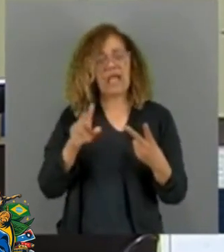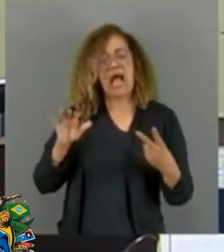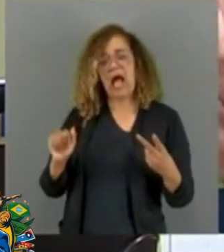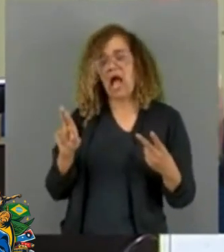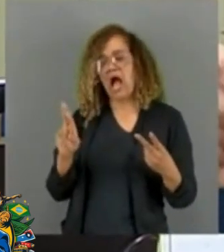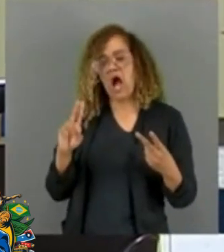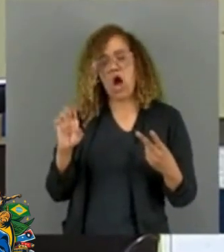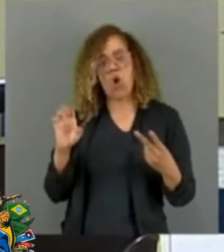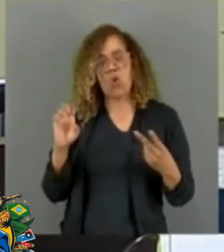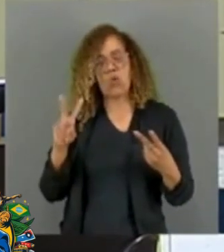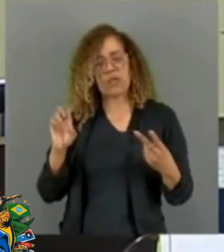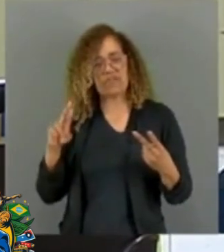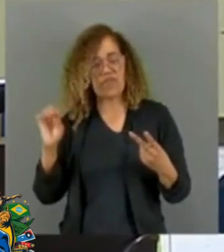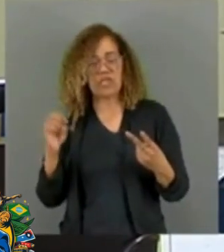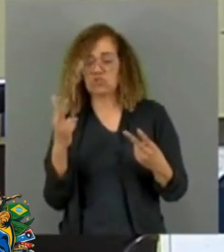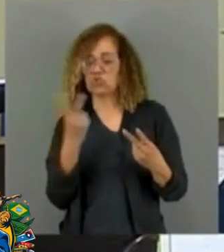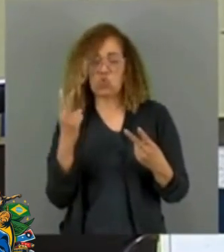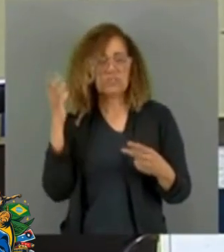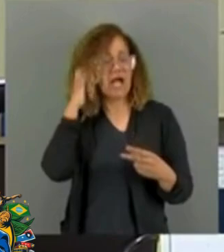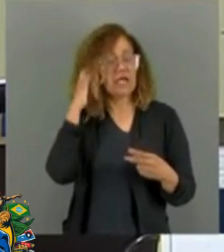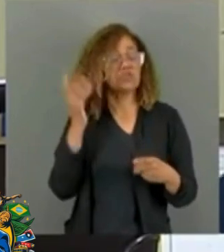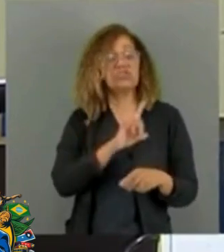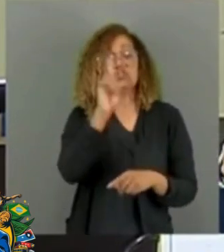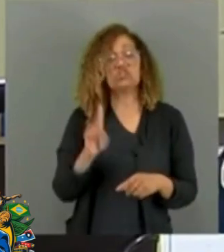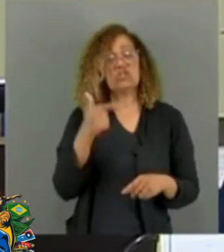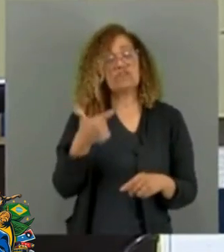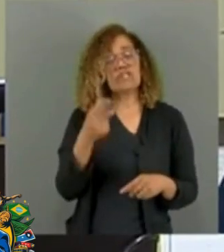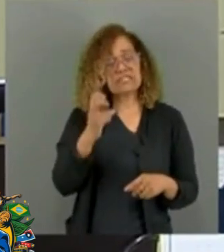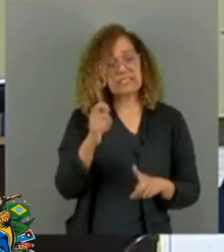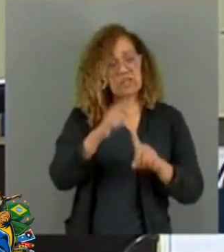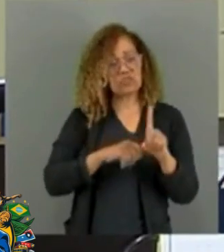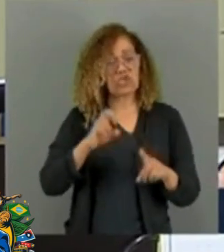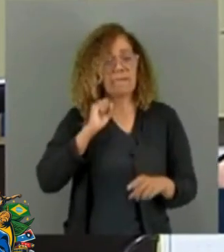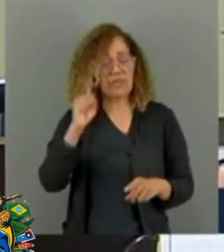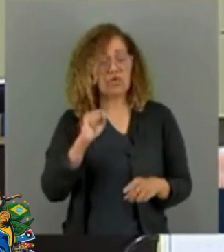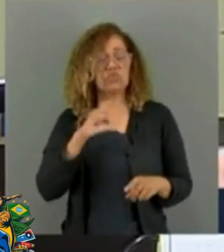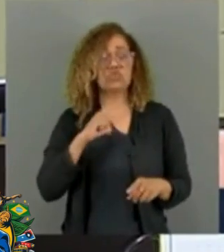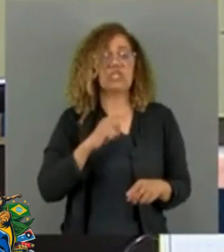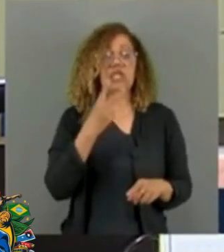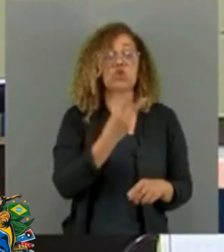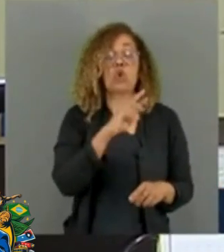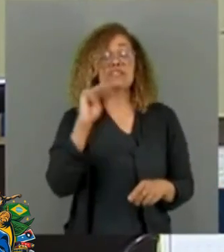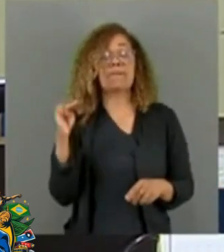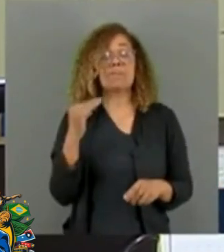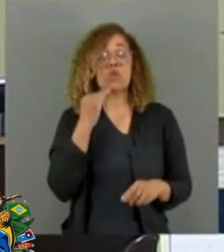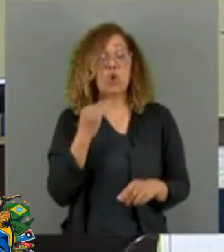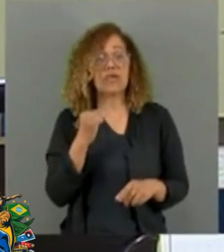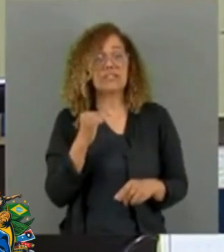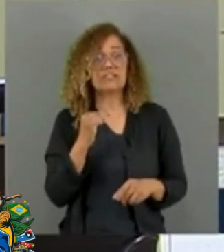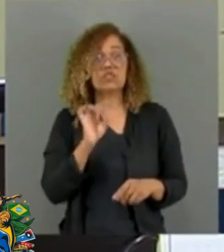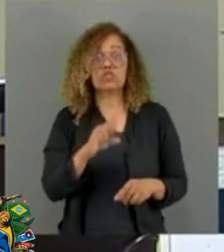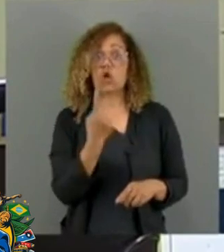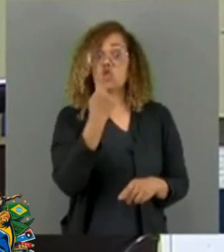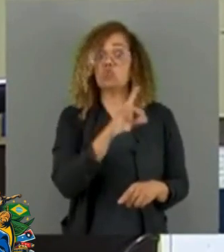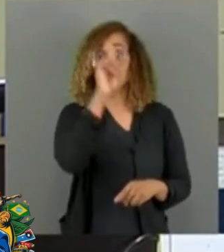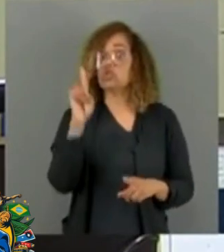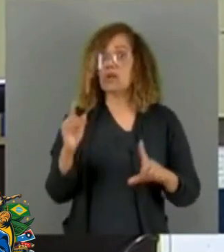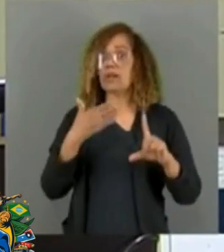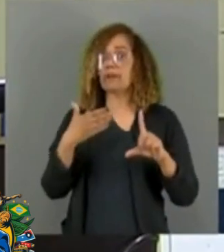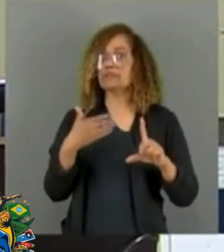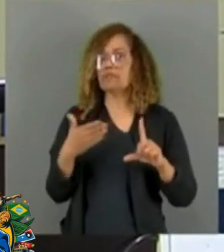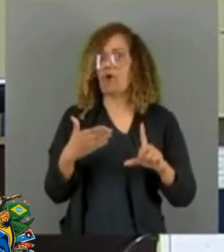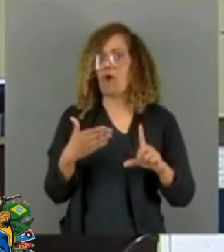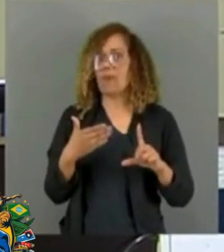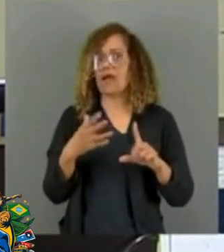Nós caímos, para o senhor ter uma ideia, no dia 25 de abril, nós tínhamos 2.900.000 visualizações num único dia na plataforma.